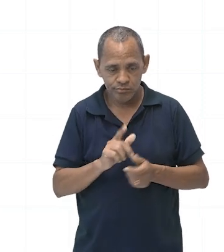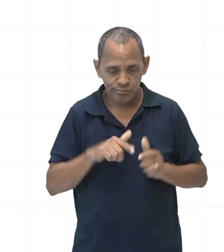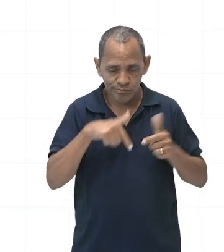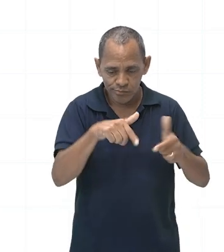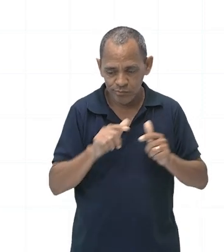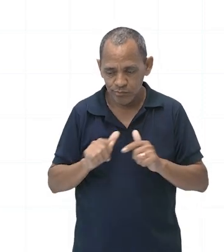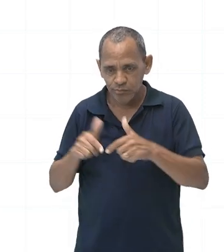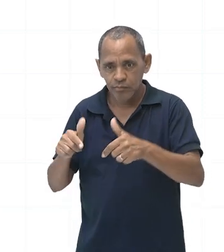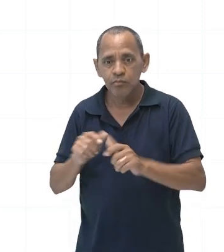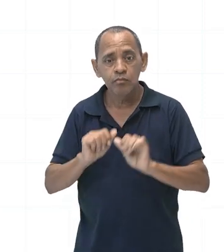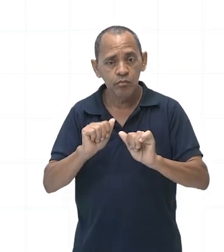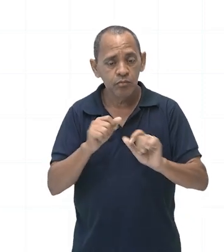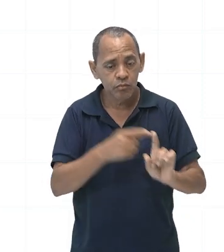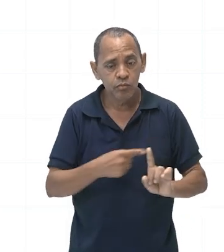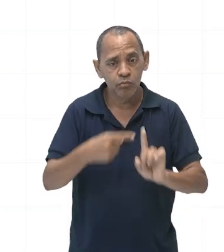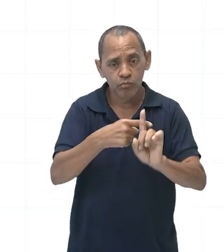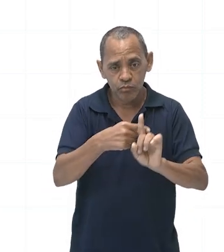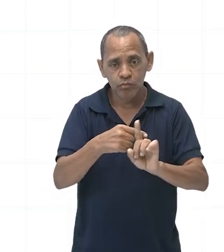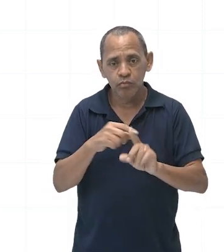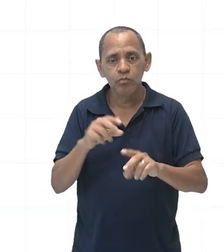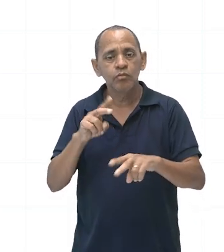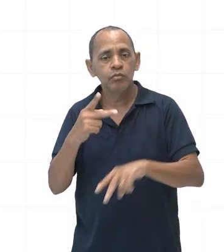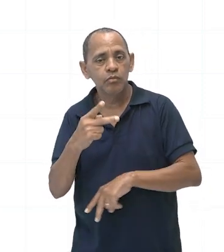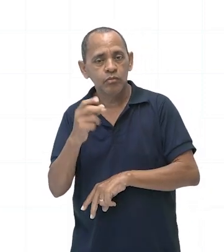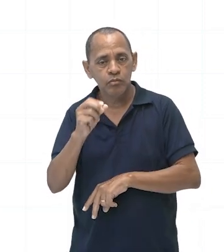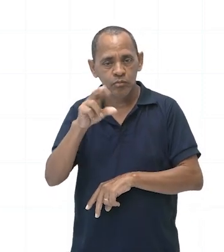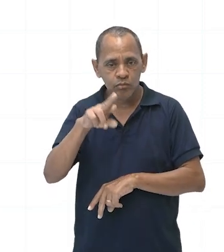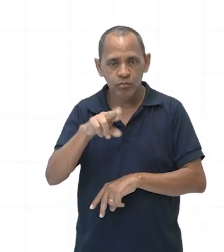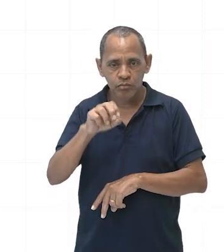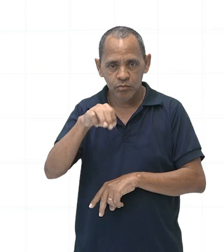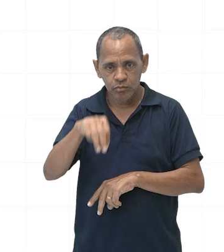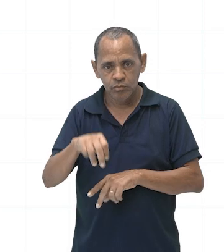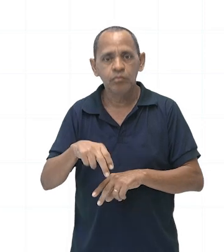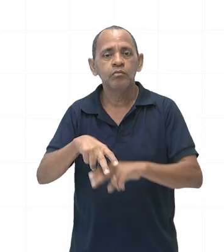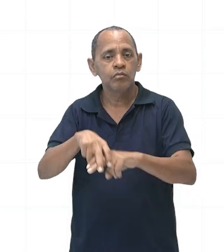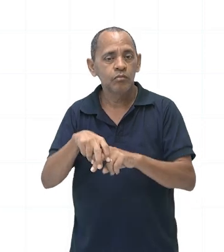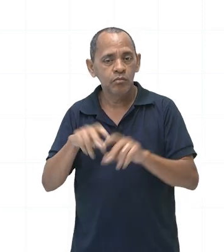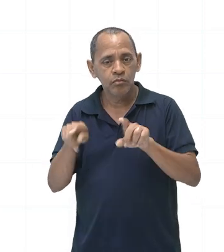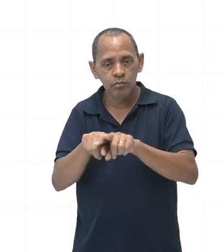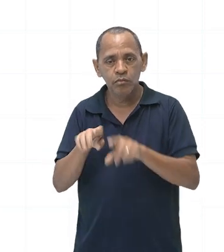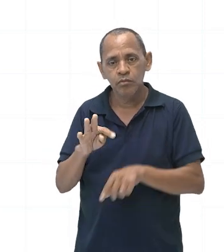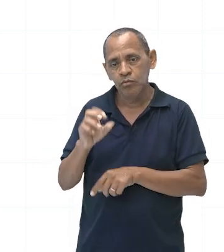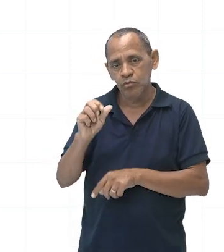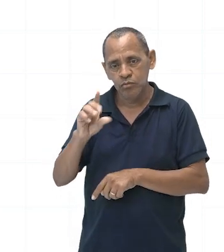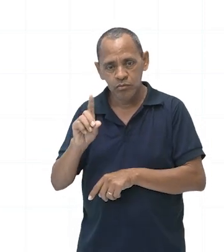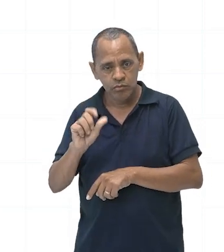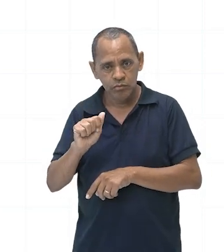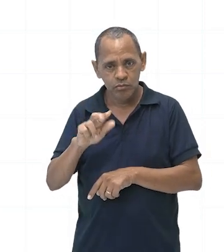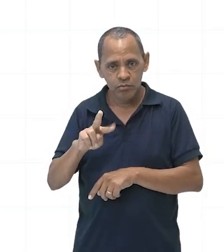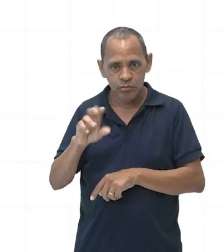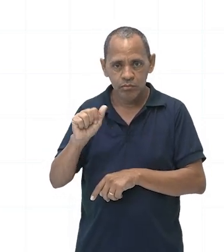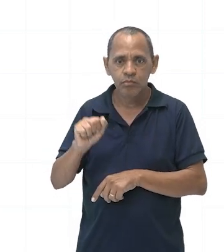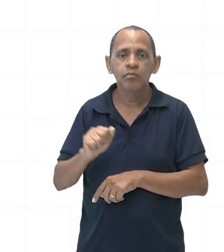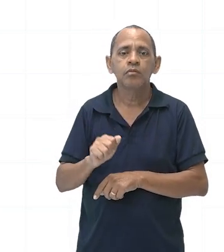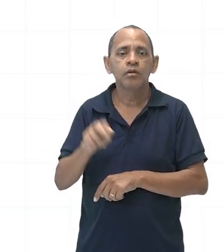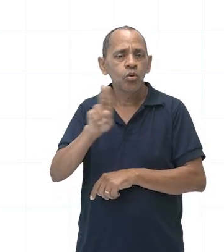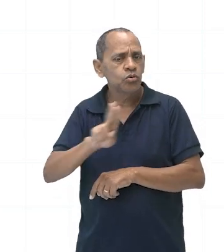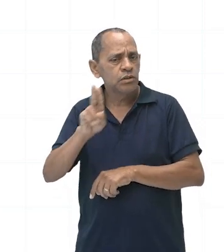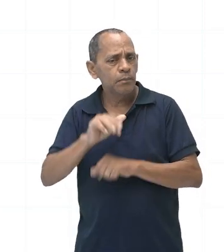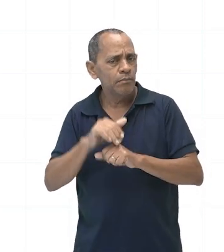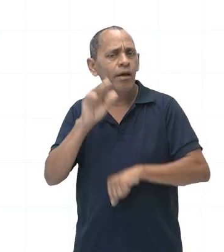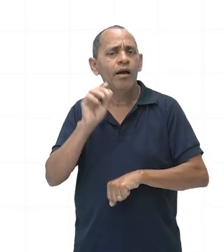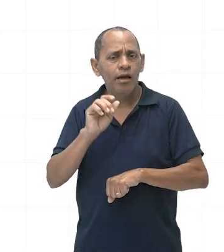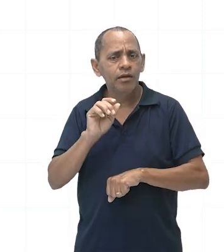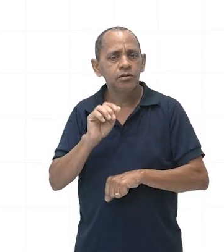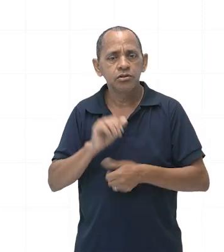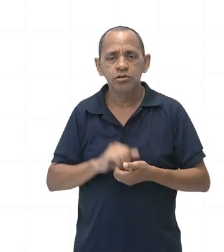ser o mais, pode ser o porém, pode ser o entretanto, no entanto, o contudo, todavia. Usar mais de uma, mas